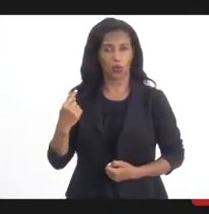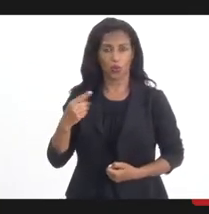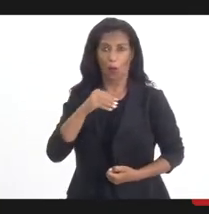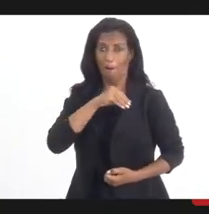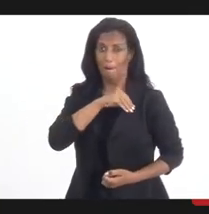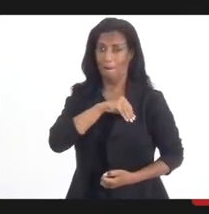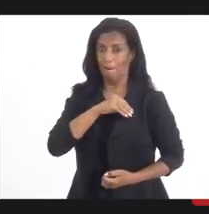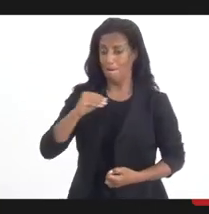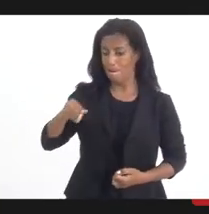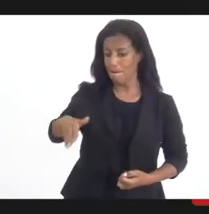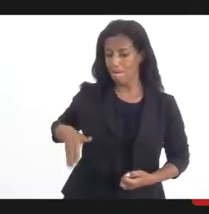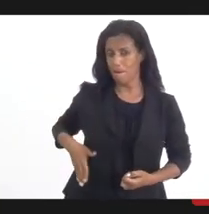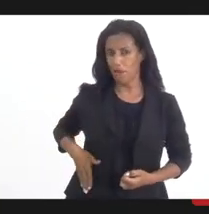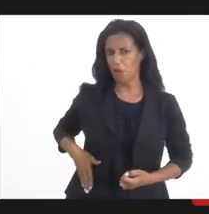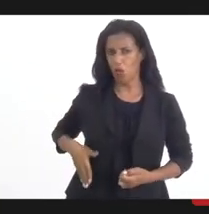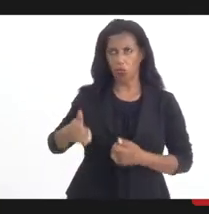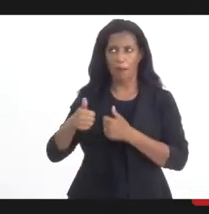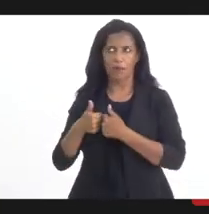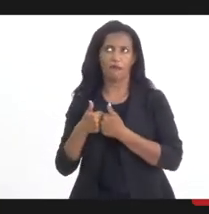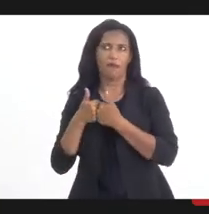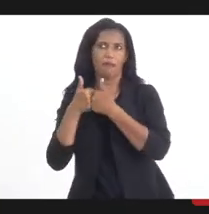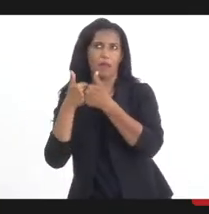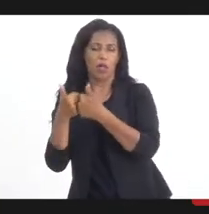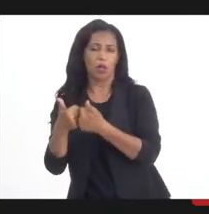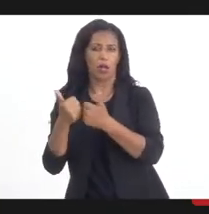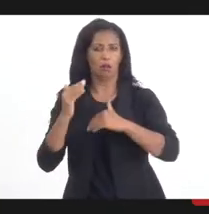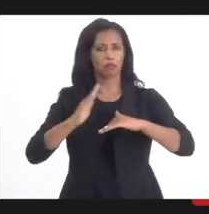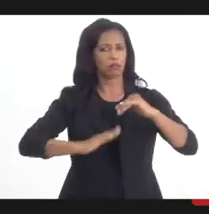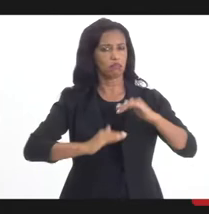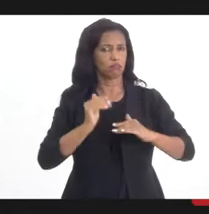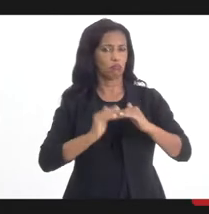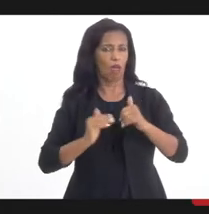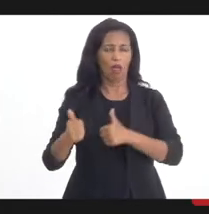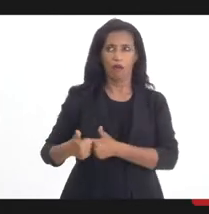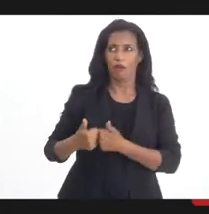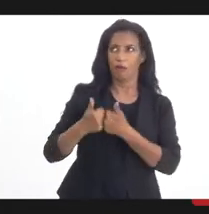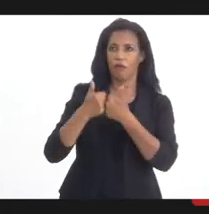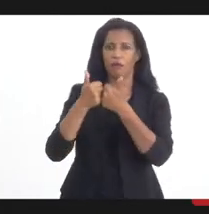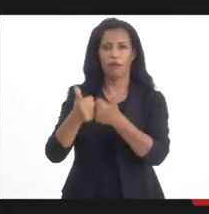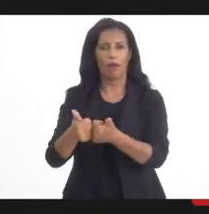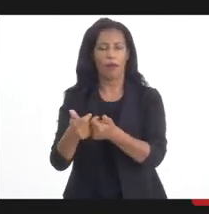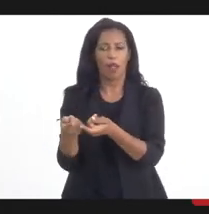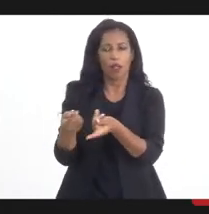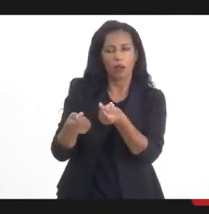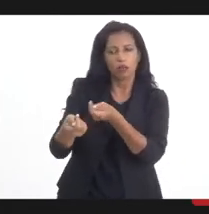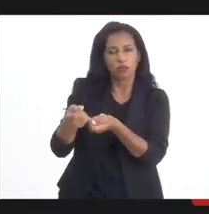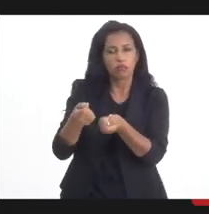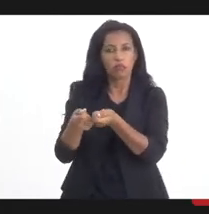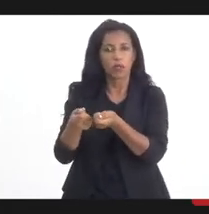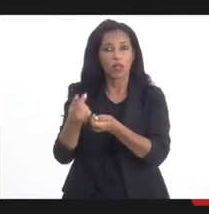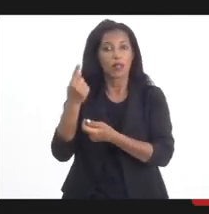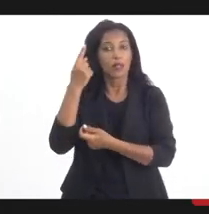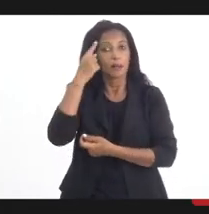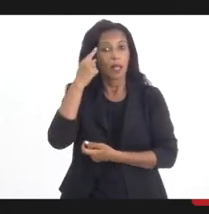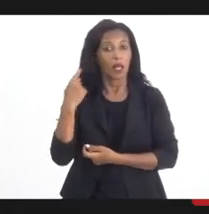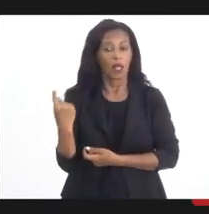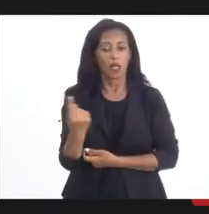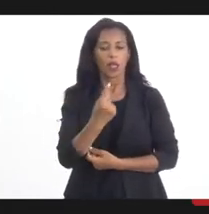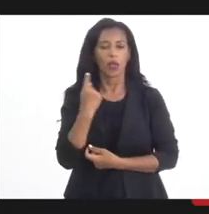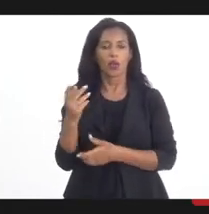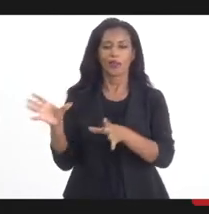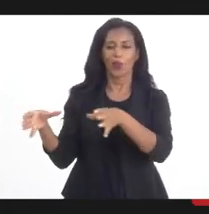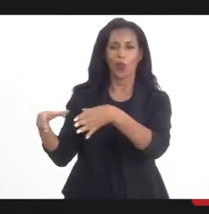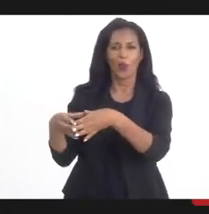pensar que isso vai melhorar o corpo docente, que isso vai melhorar em termos econômicos, nós temos que pensar na nossa